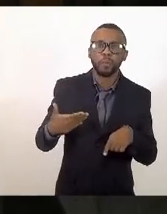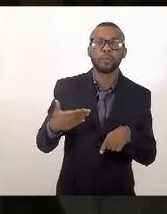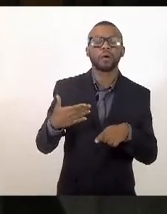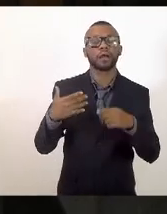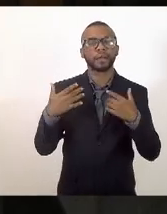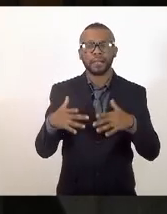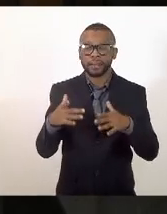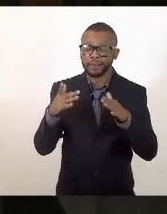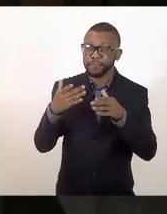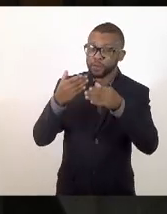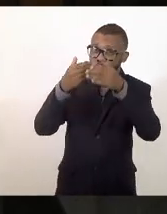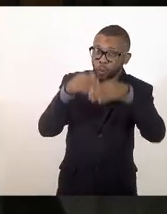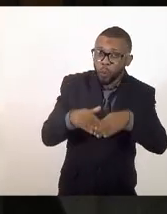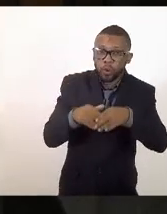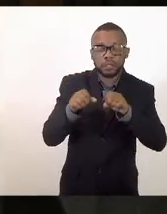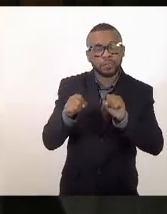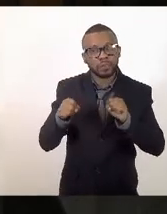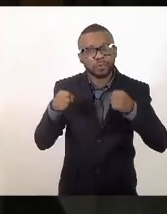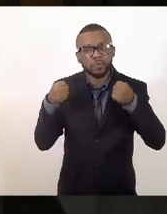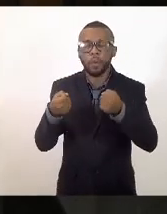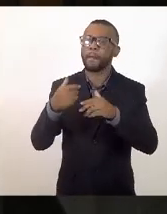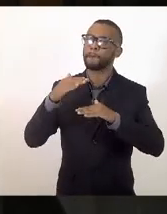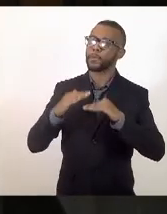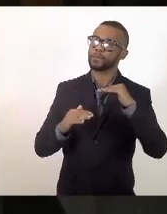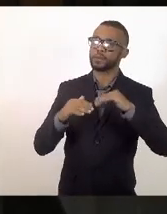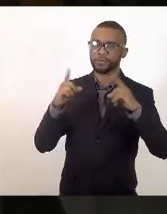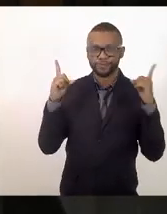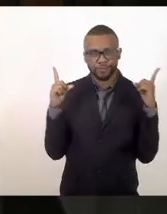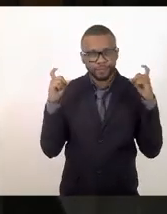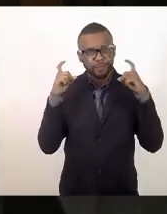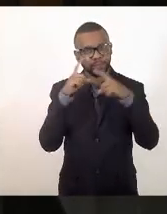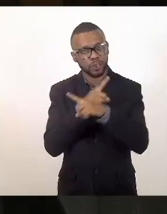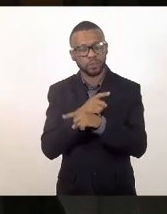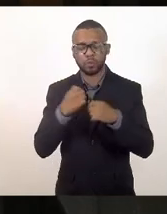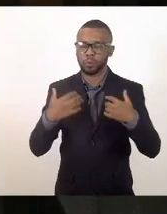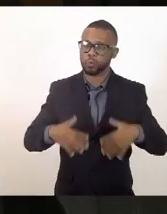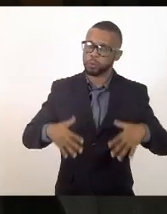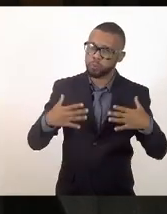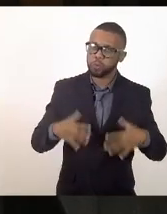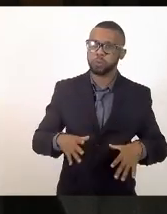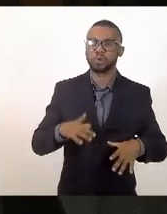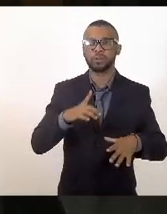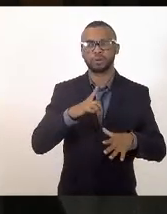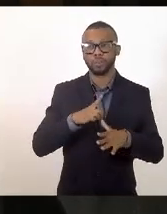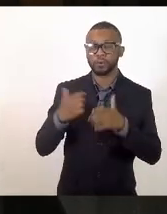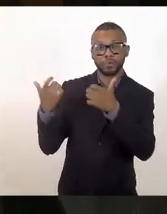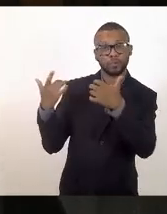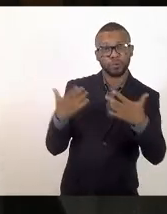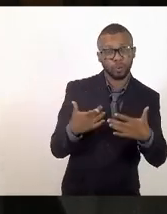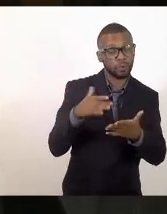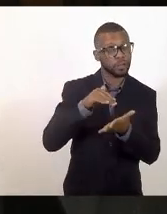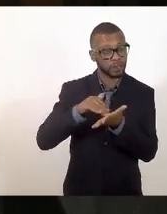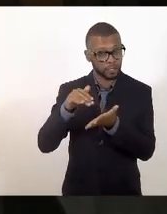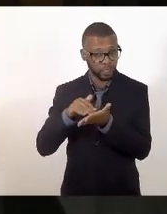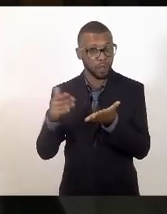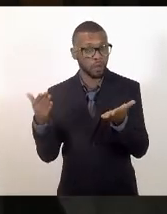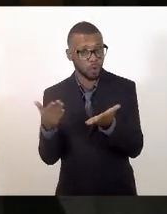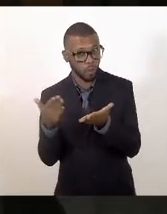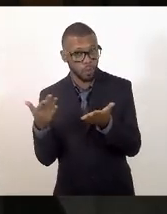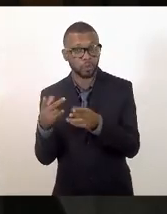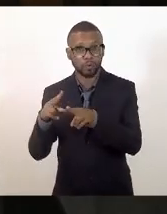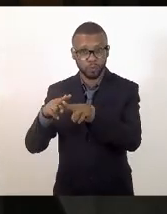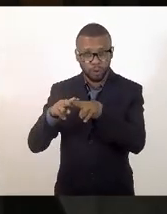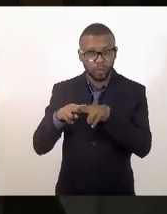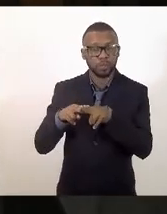uma carreira difícil, uma carreira de dedicação, e, como bem disse o secretário hoje, por ocasião da nossa audiência